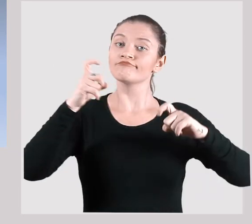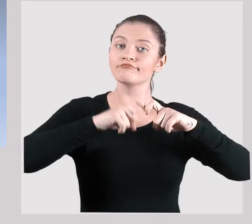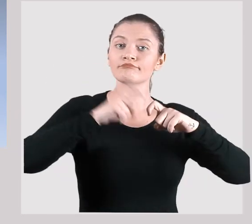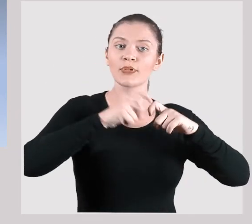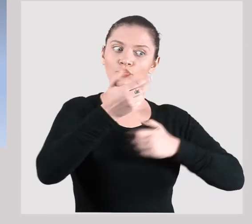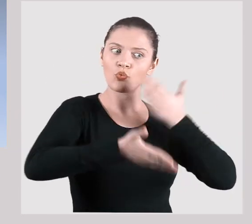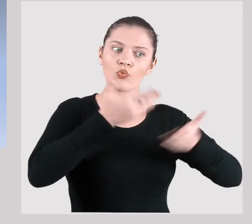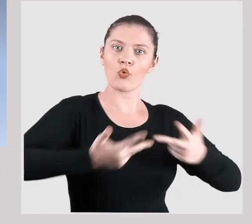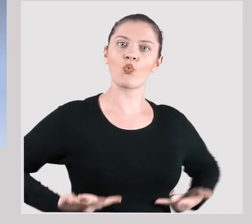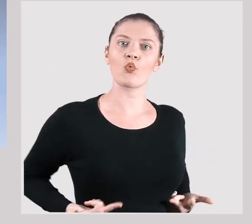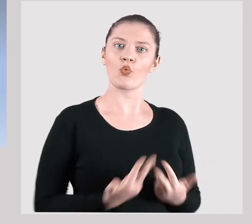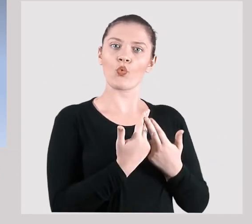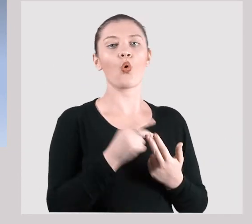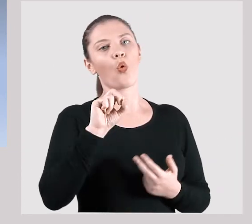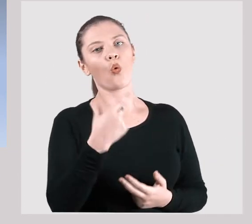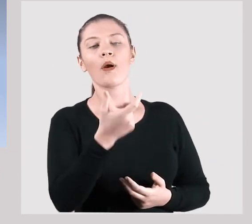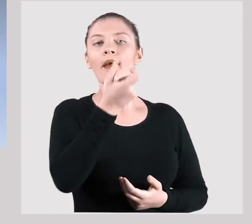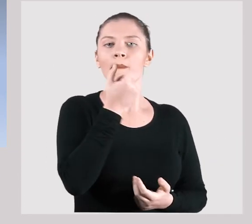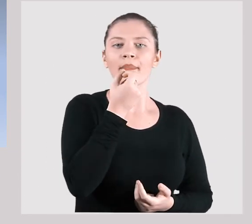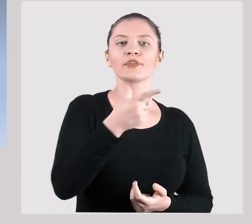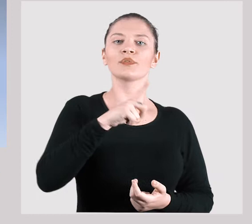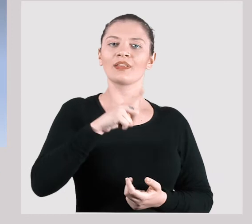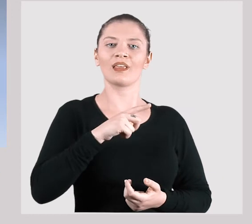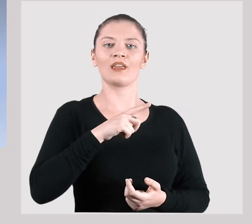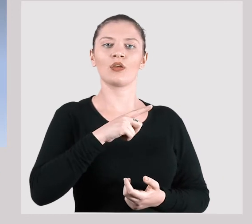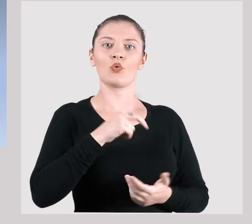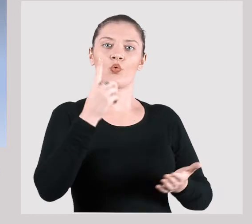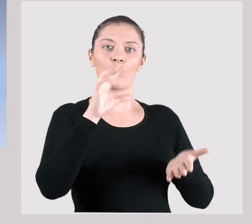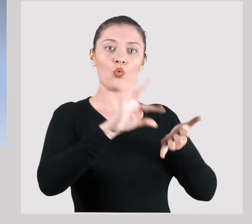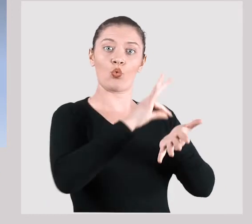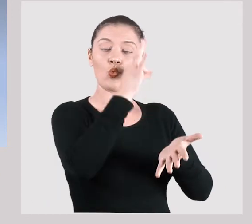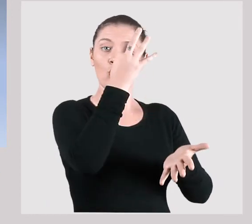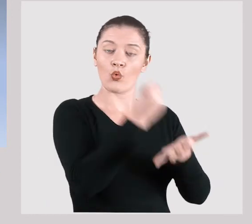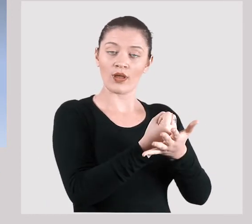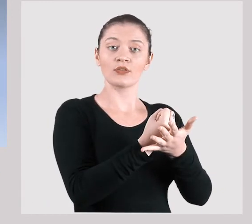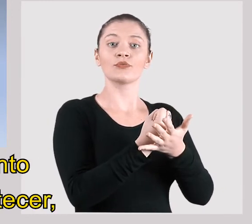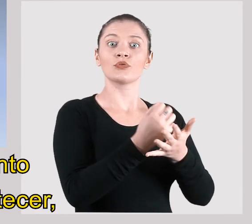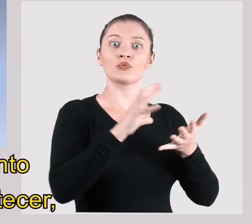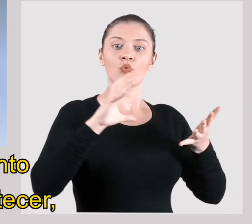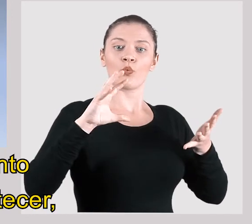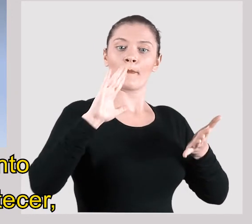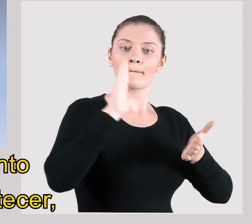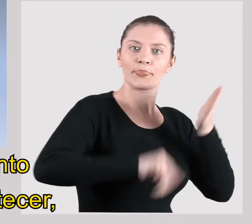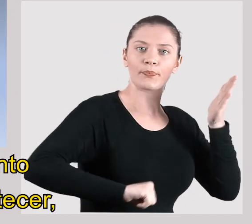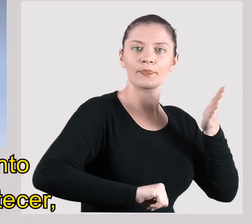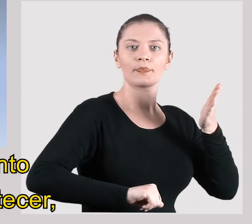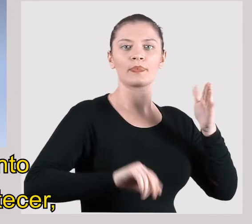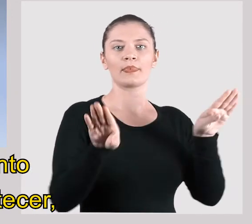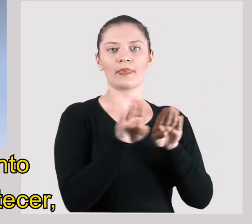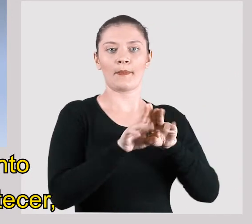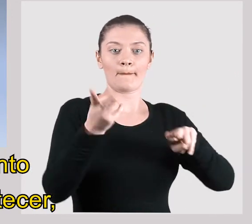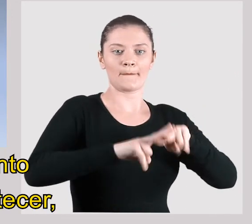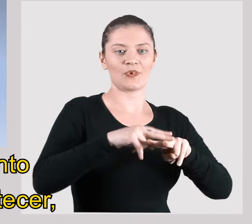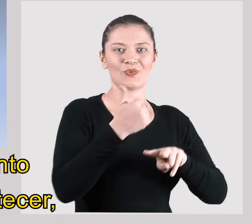tratamento de transição de gênero vai ter o seu registro cassado e de 10 a 15 anos de prisão. Aí a WPS lançou um